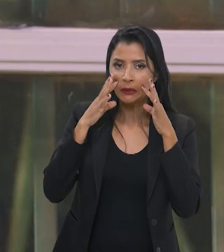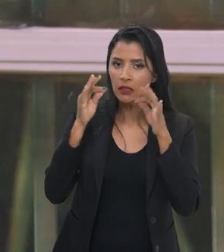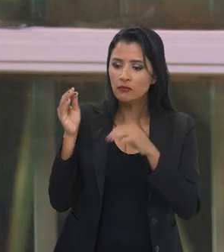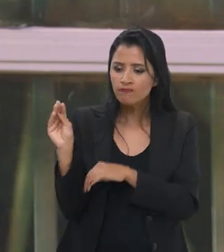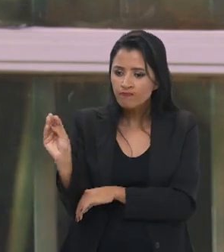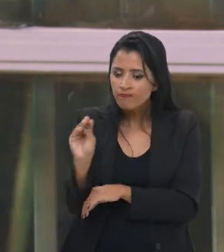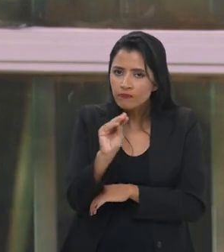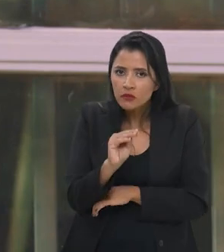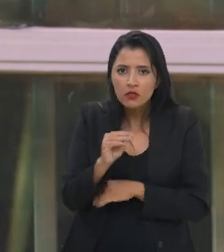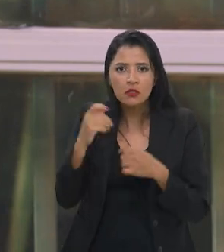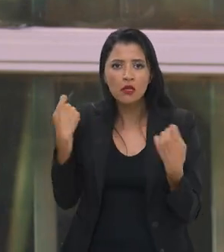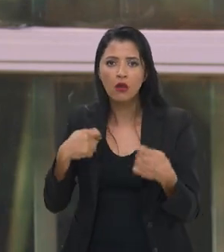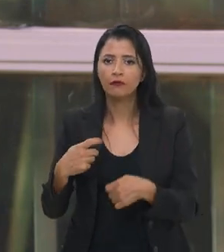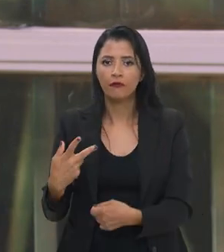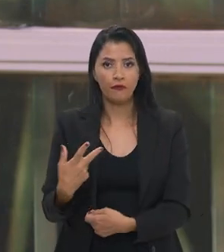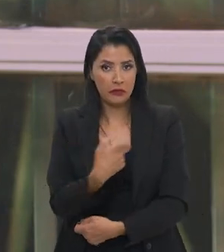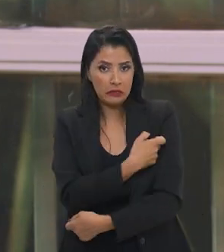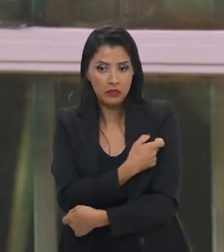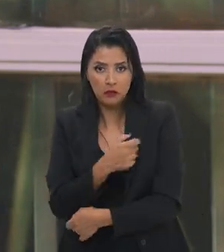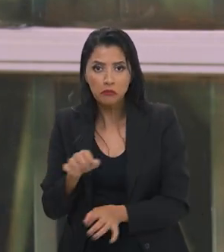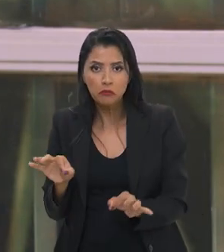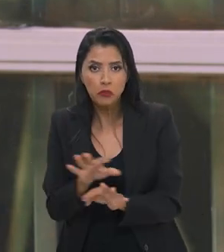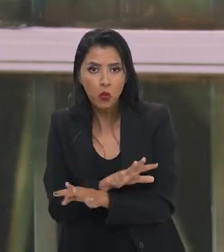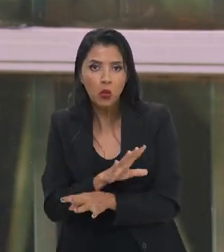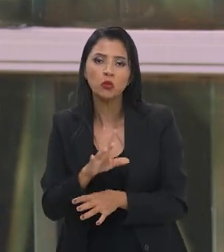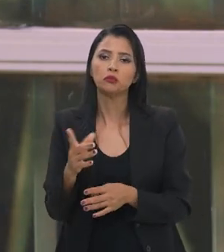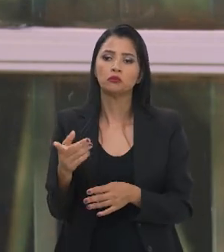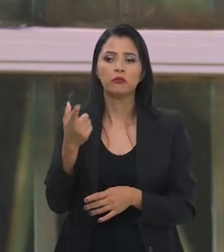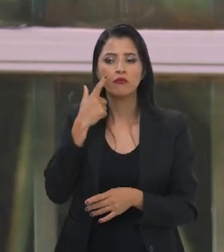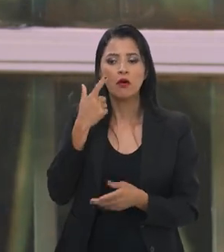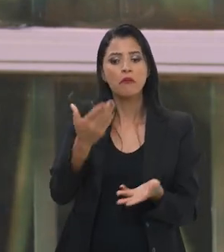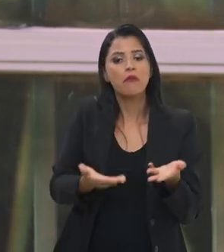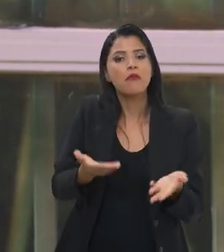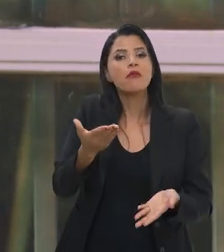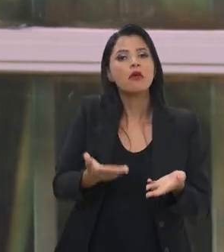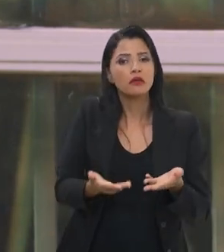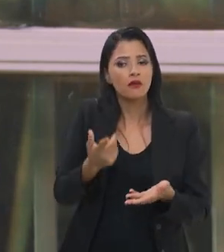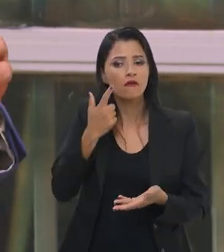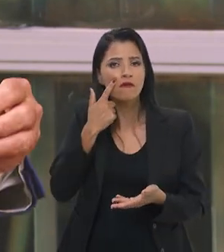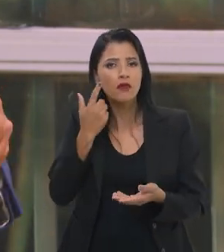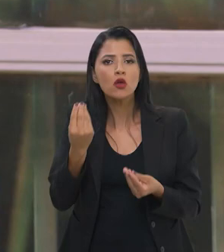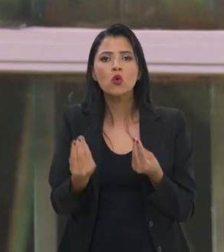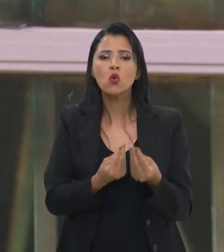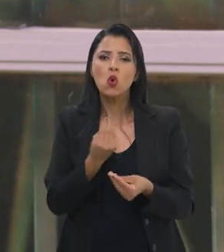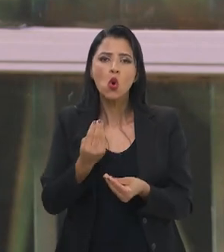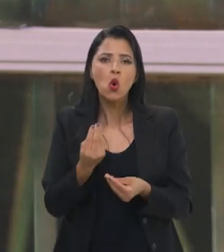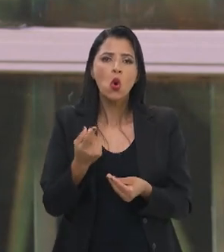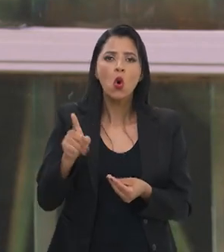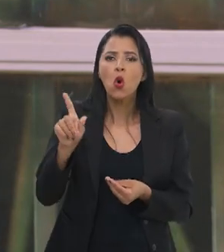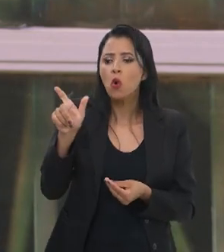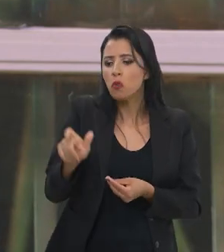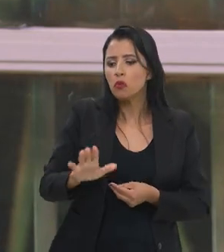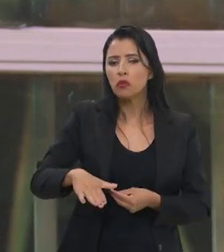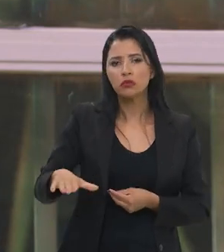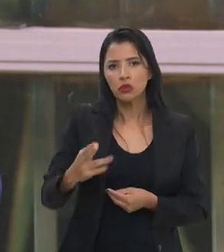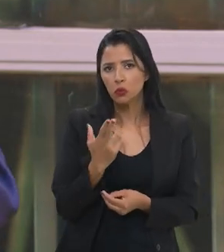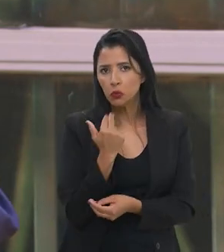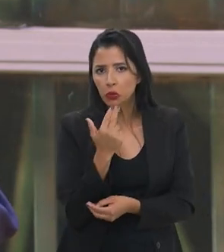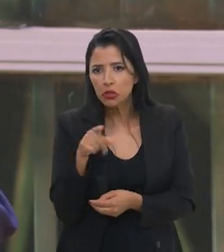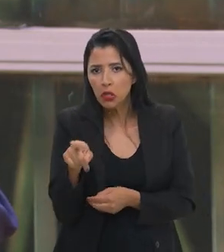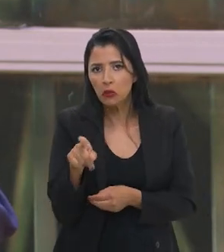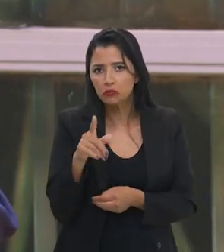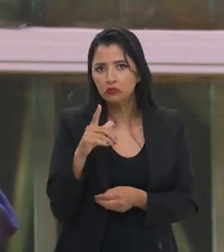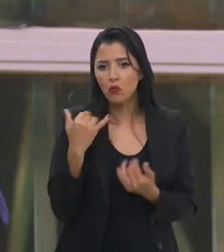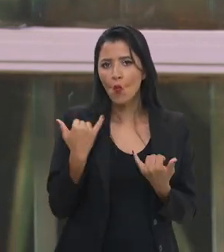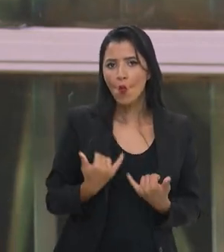cuidar no máximo ali vacina tá vacinado vamos pesar ali para ver tá Como é que tá a